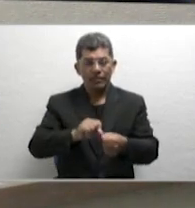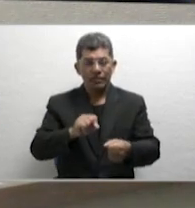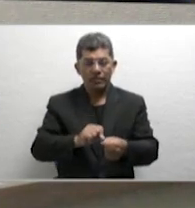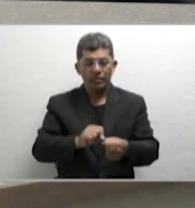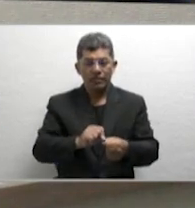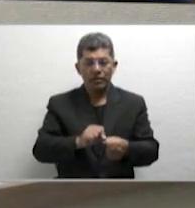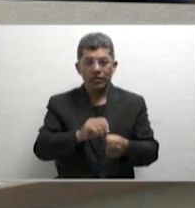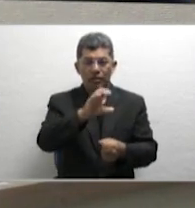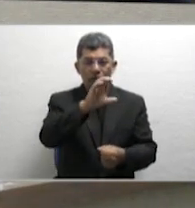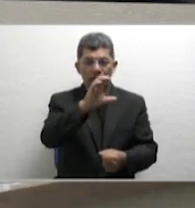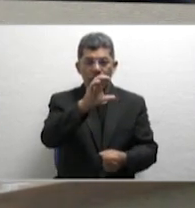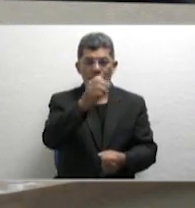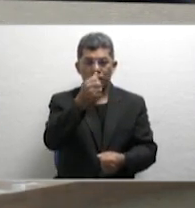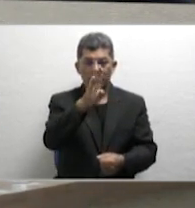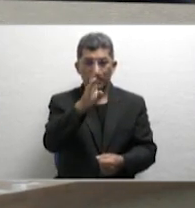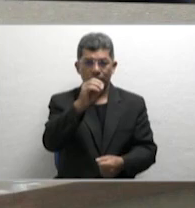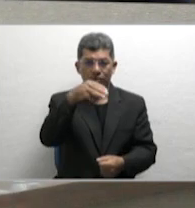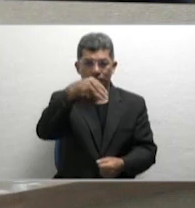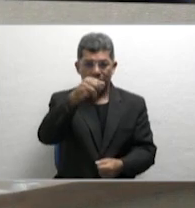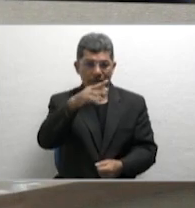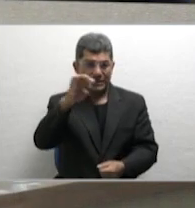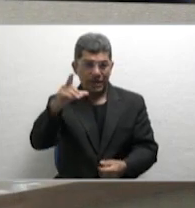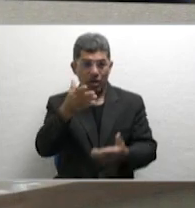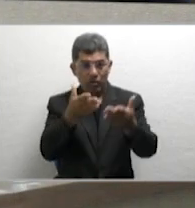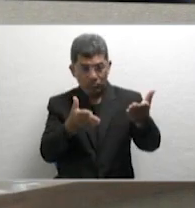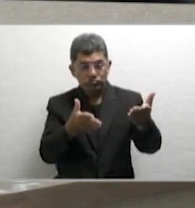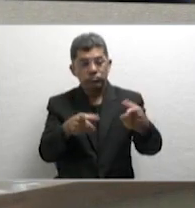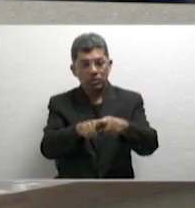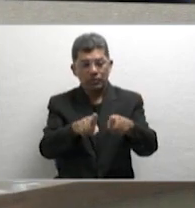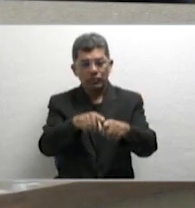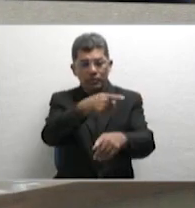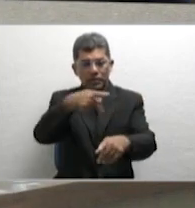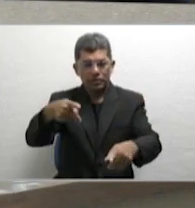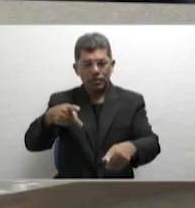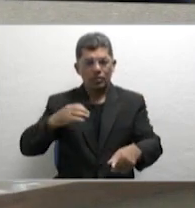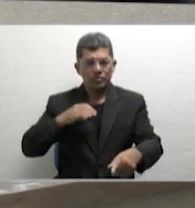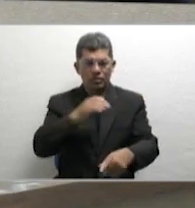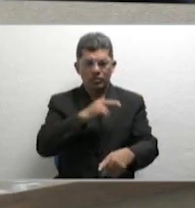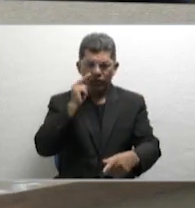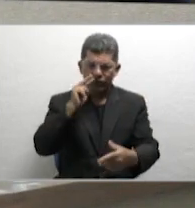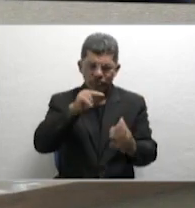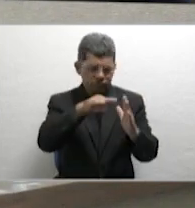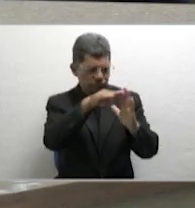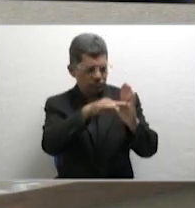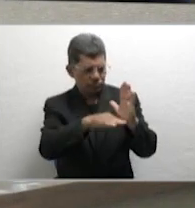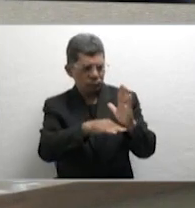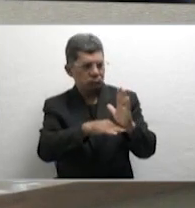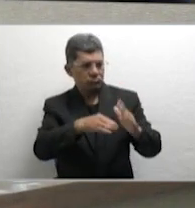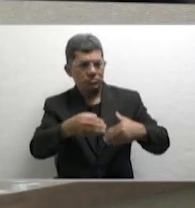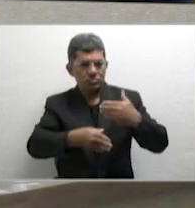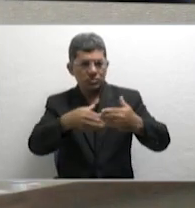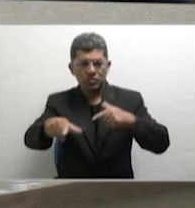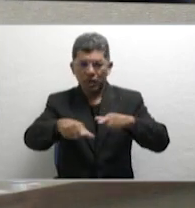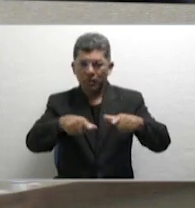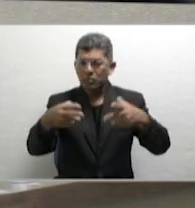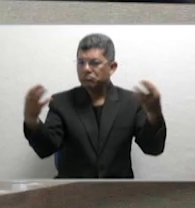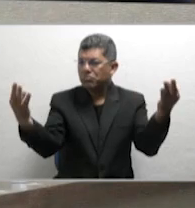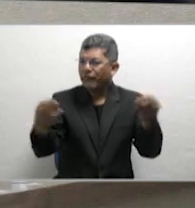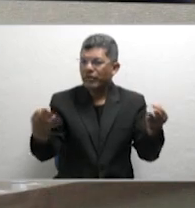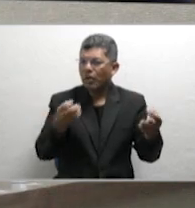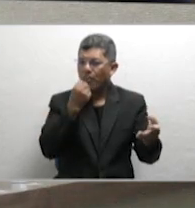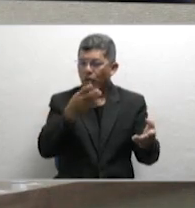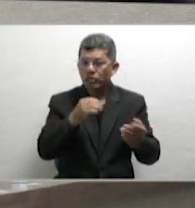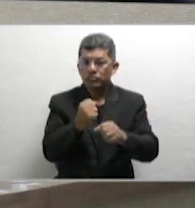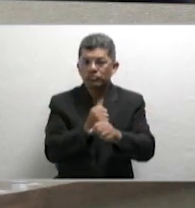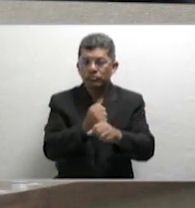cabo Maciel, que conduziu esta comissão, pelo que vejo aqui no desempenho, de maneira brilhante ao longo aí